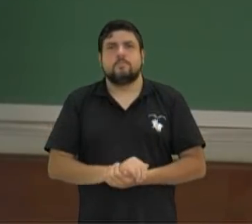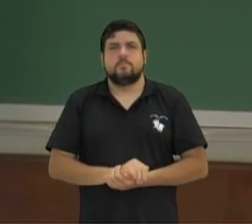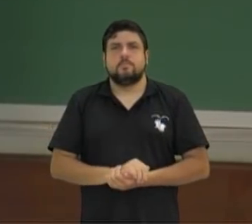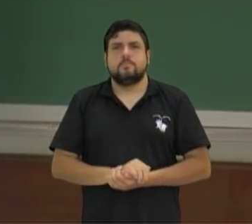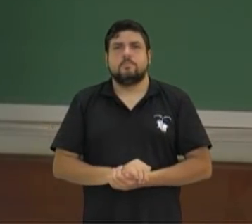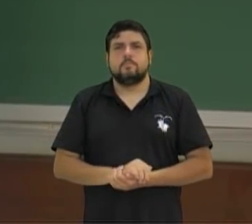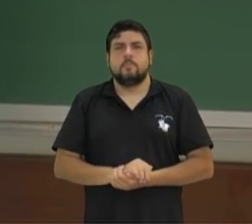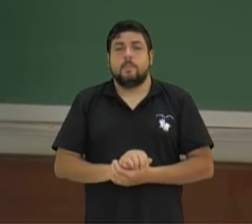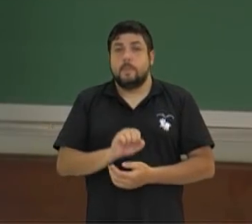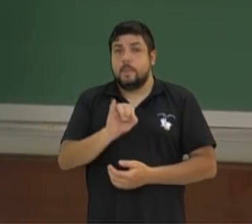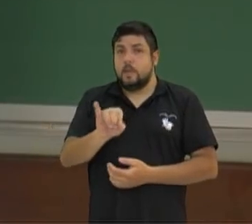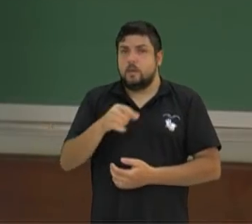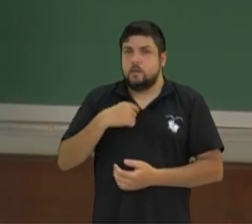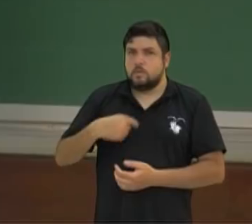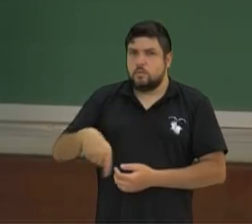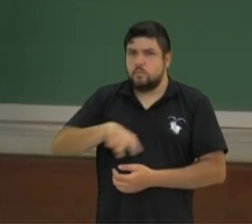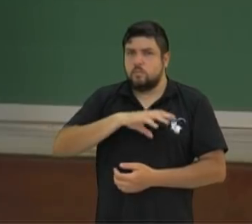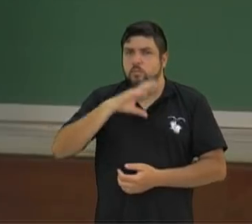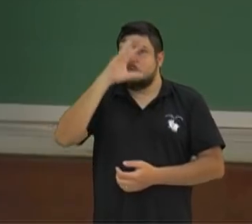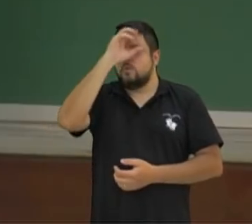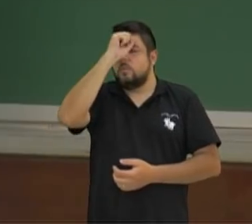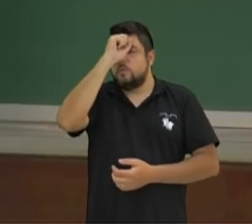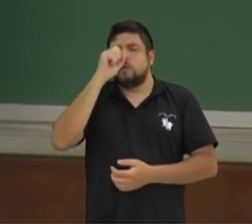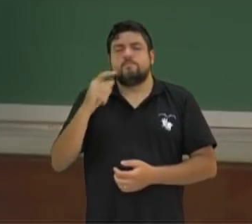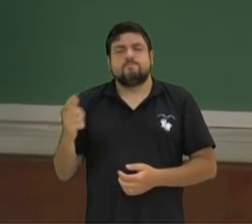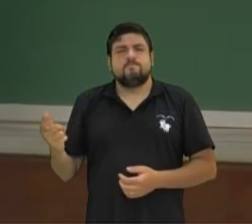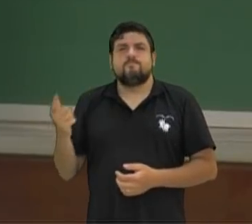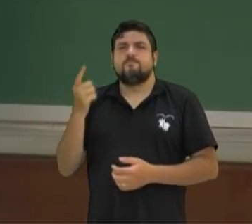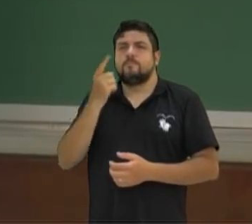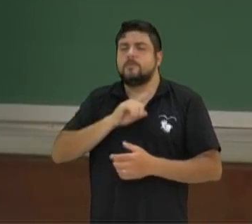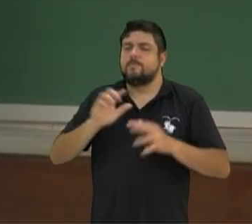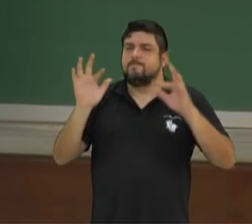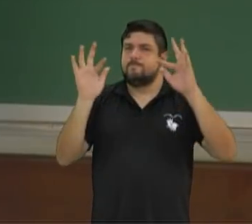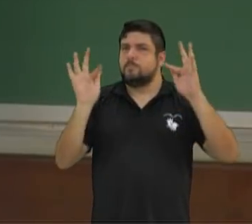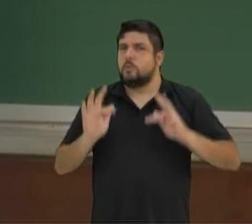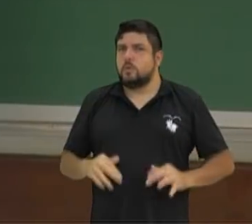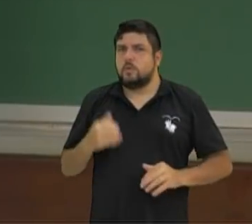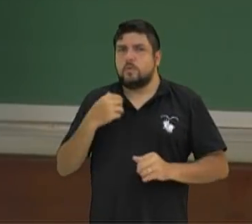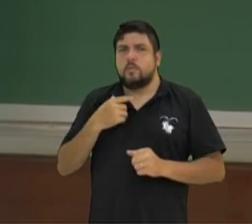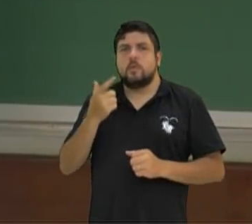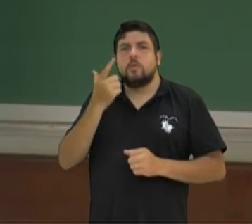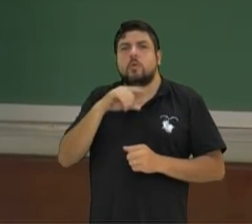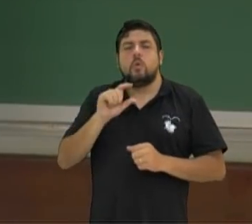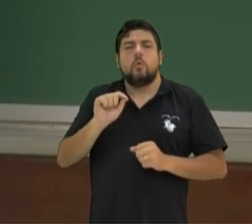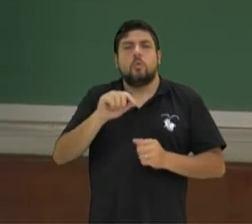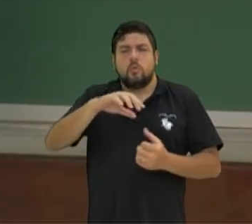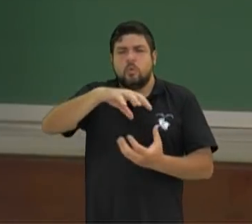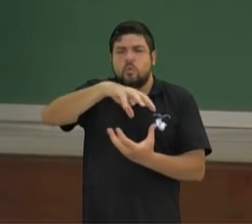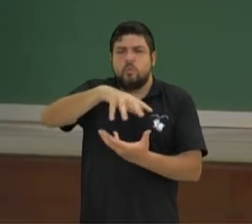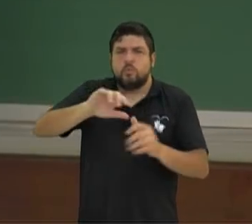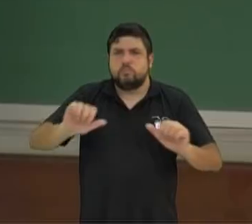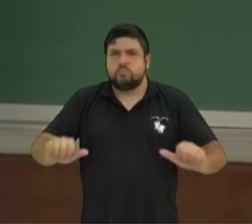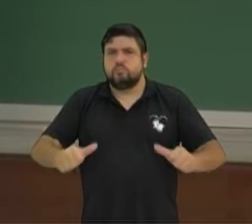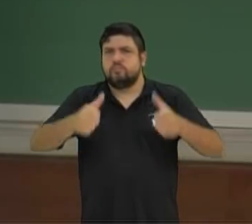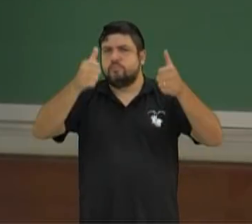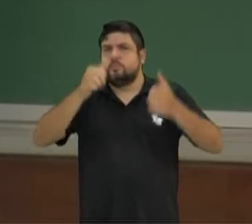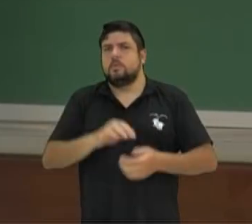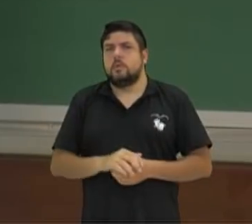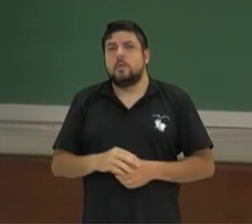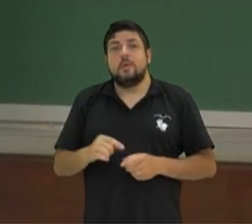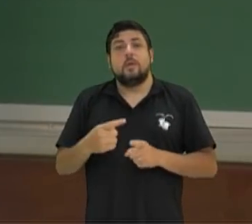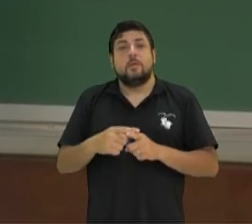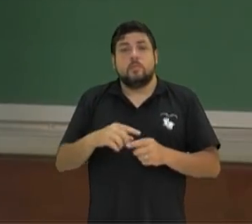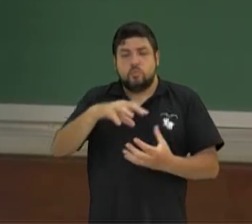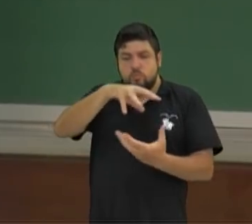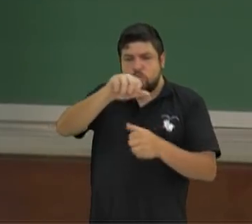a gente aprender isso, já ganhamos o ano, já estamos aí ajudando o mundo a ser melhor. Porque ninguém pode mudar o